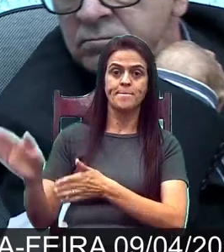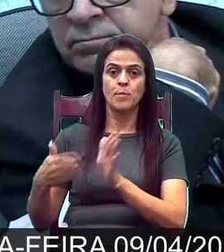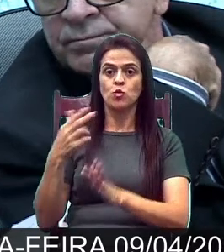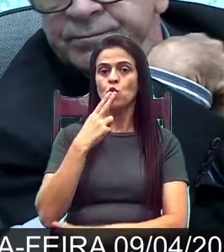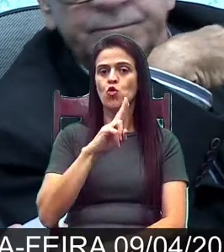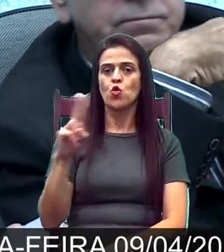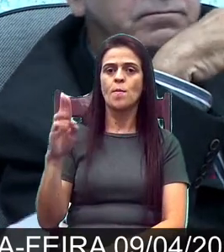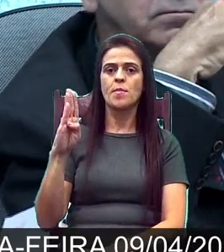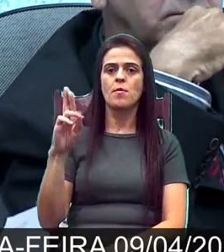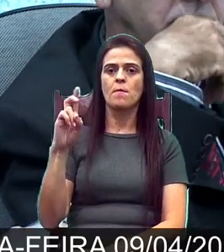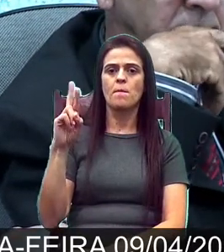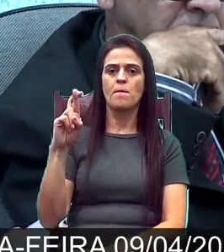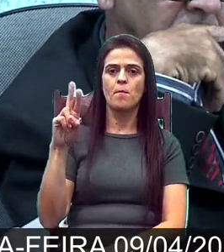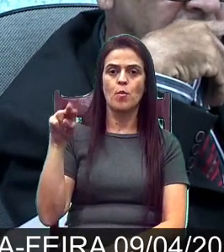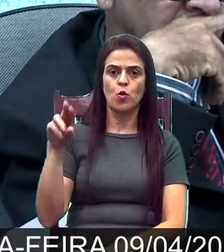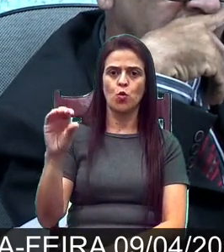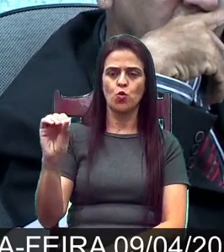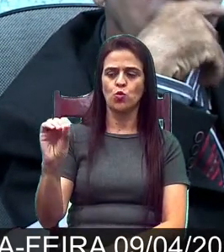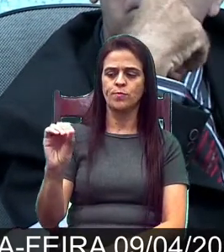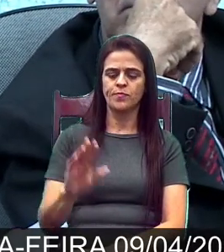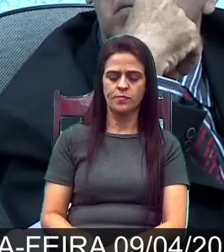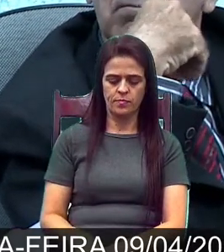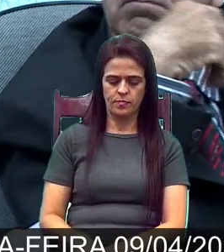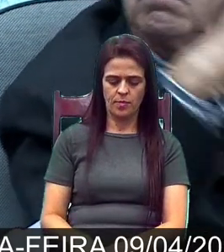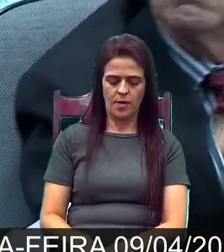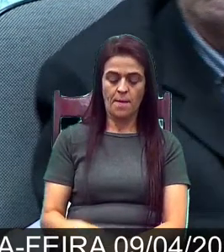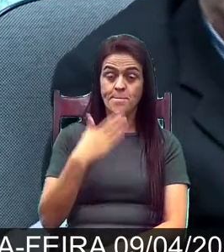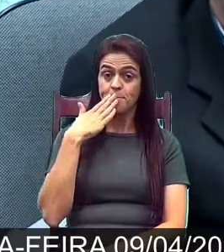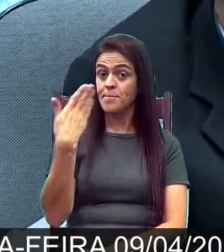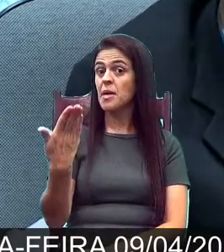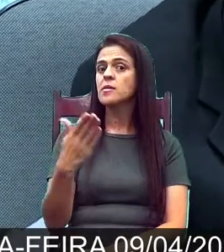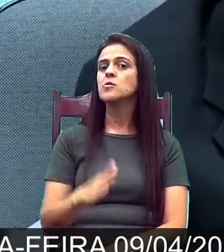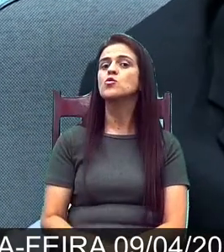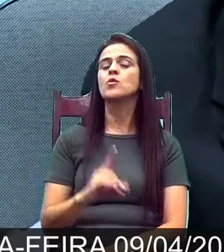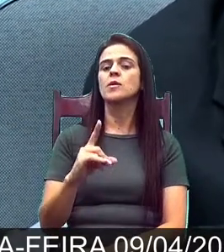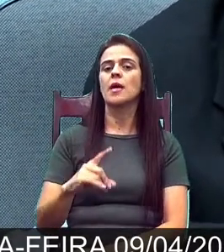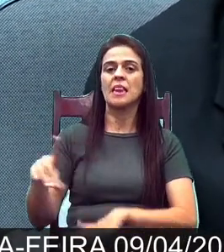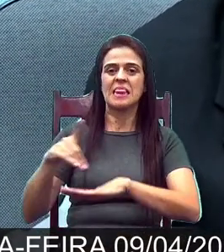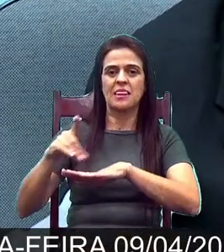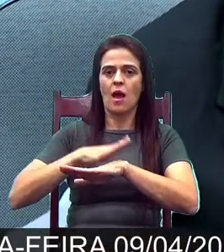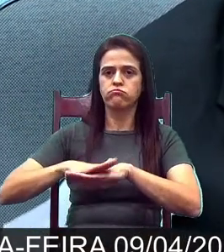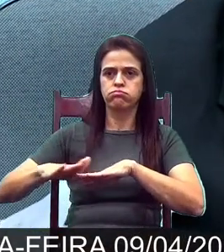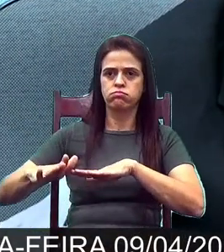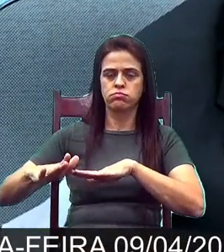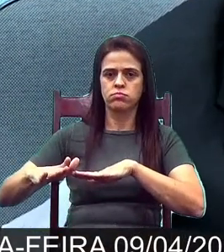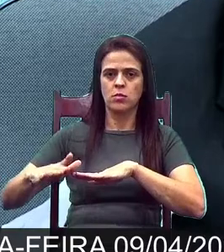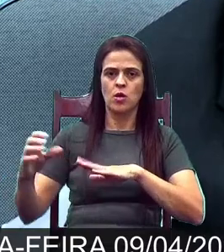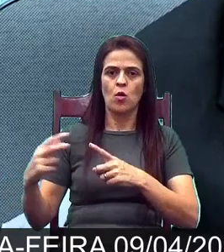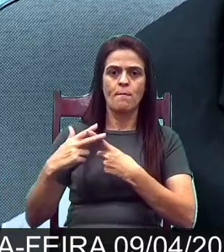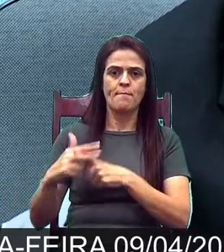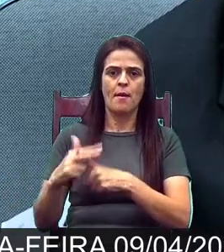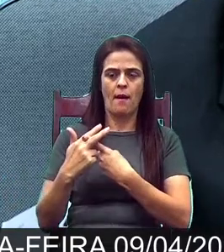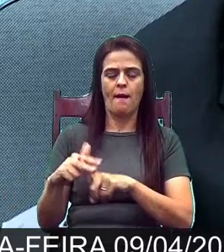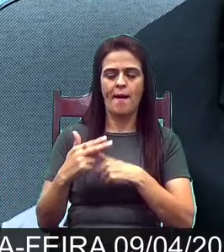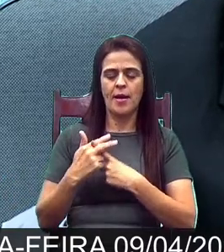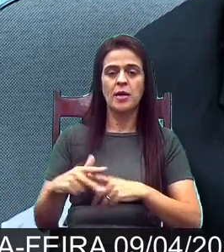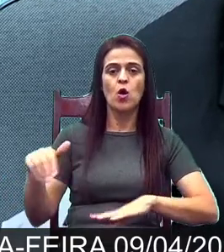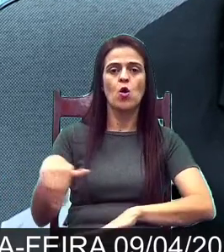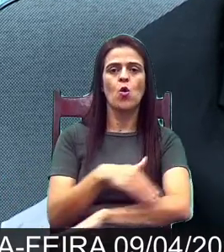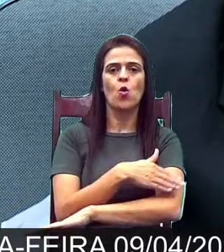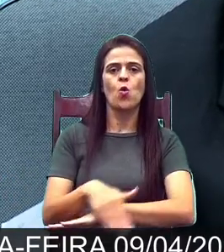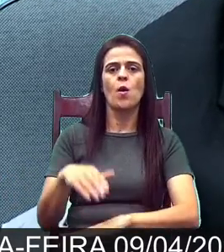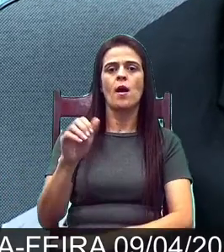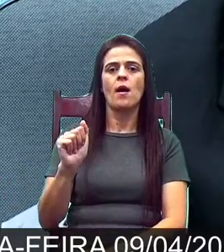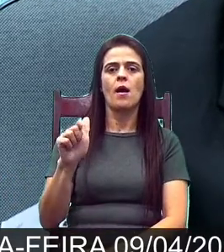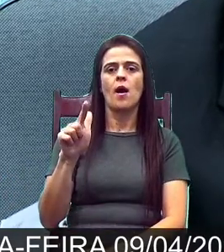senhor Bruno Augusto Evangelista, a indicação para recapeamento asfáltico ali na rua